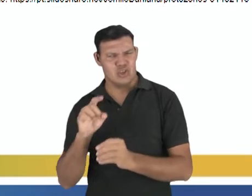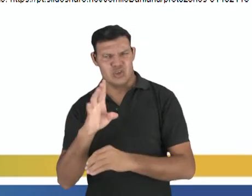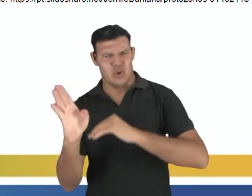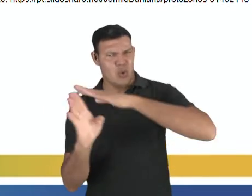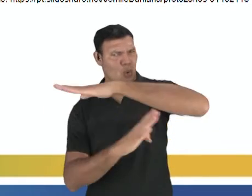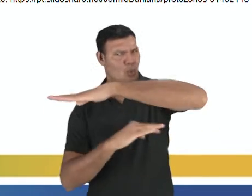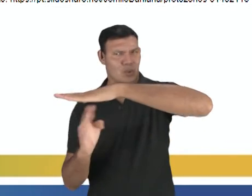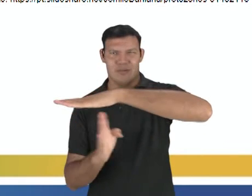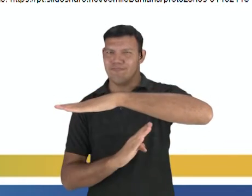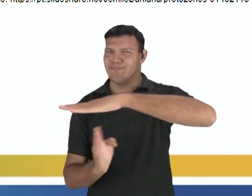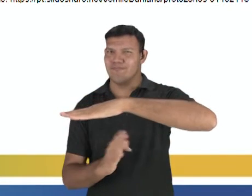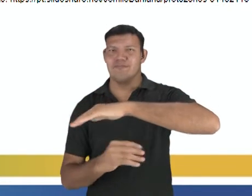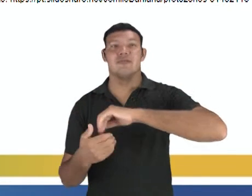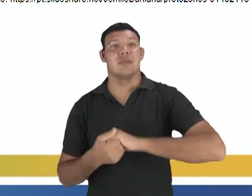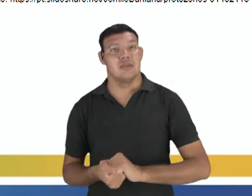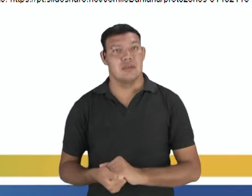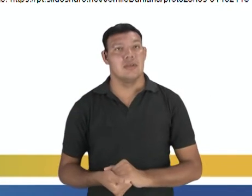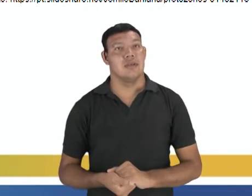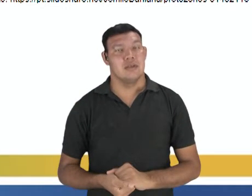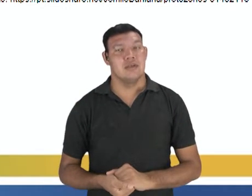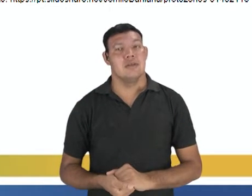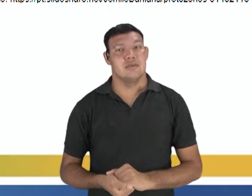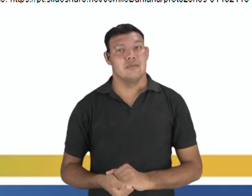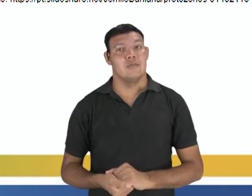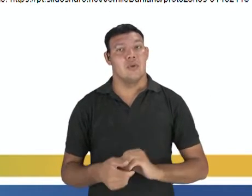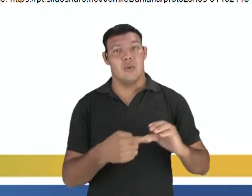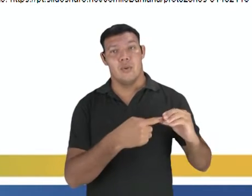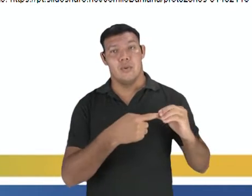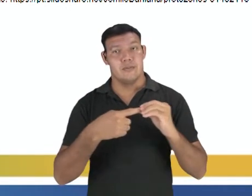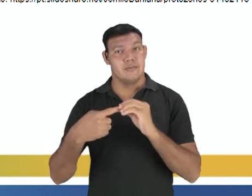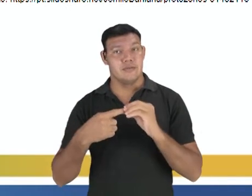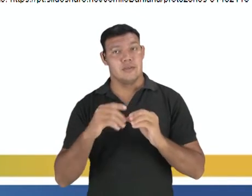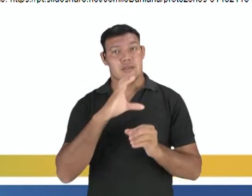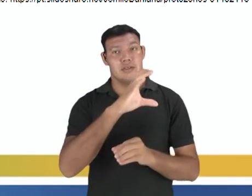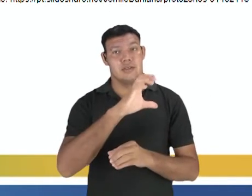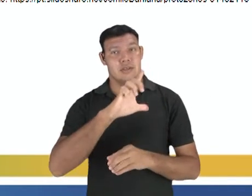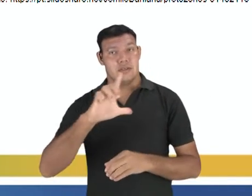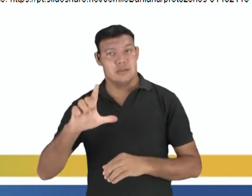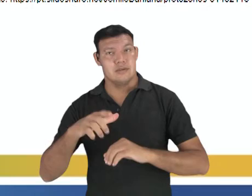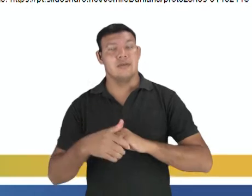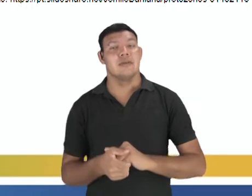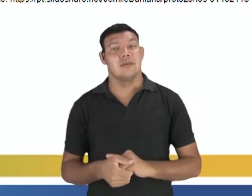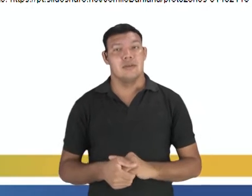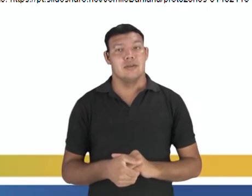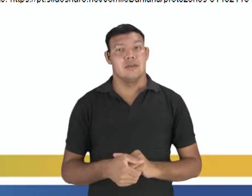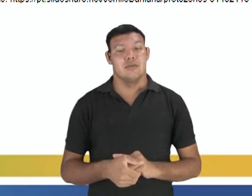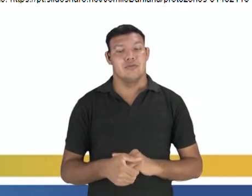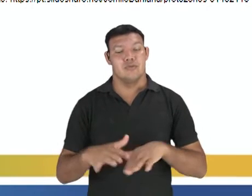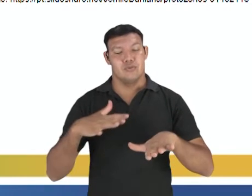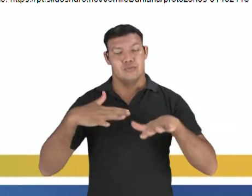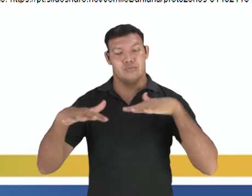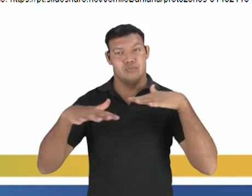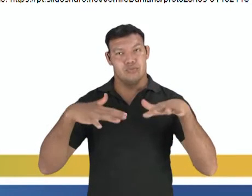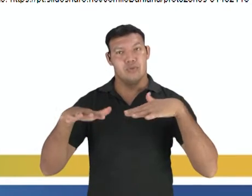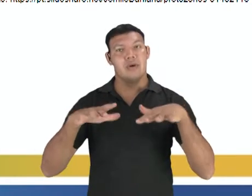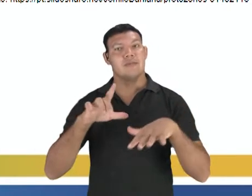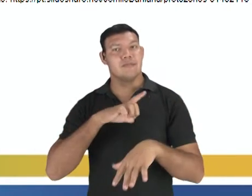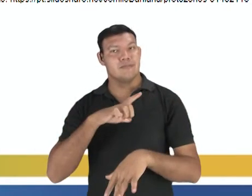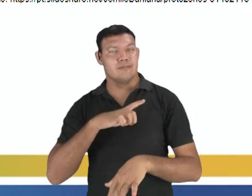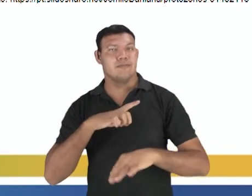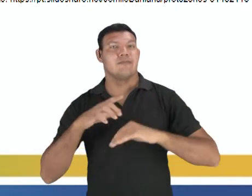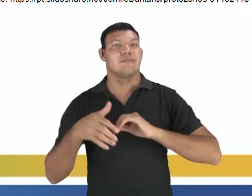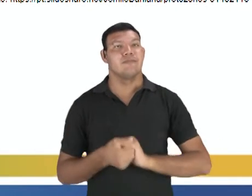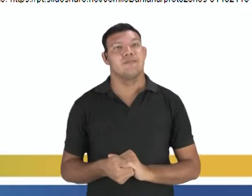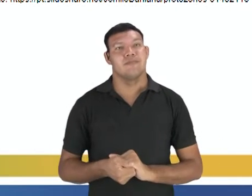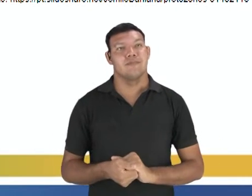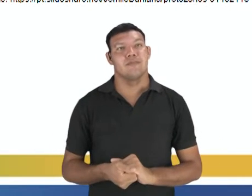as algas. E os protozoários eles já vão ser classificados de acordo com o tipo de locomoção que podem exercer.